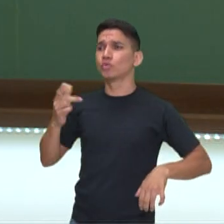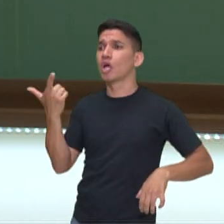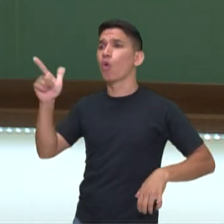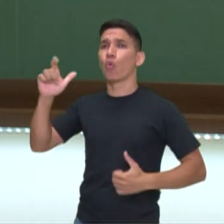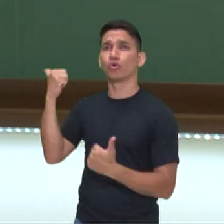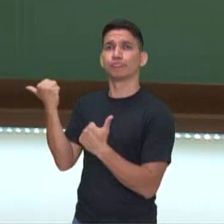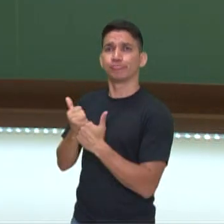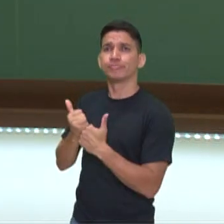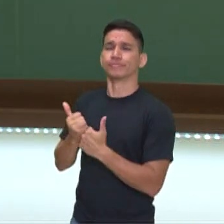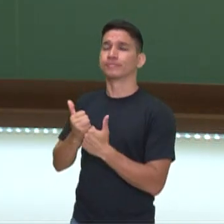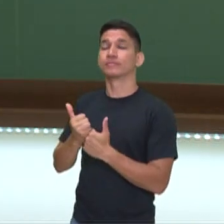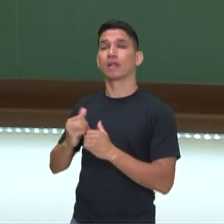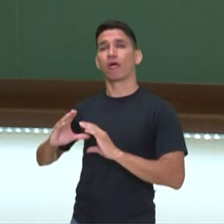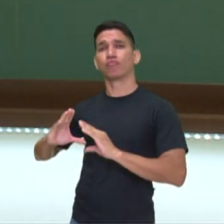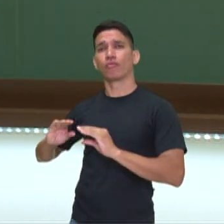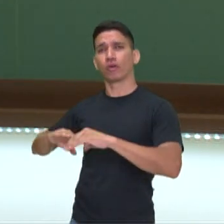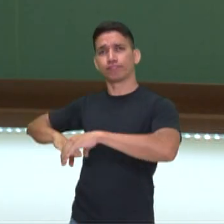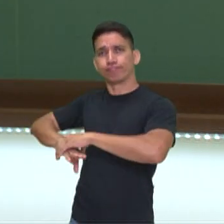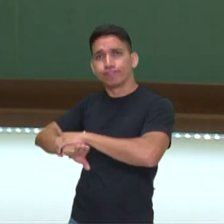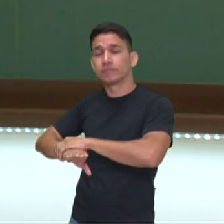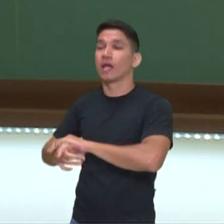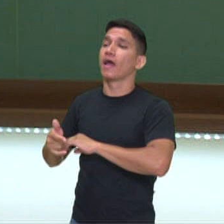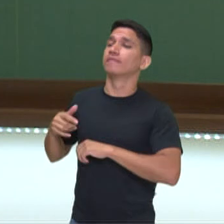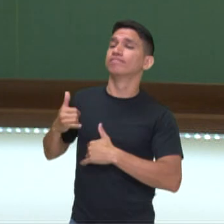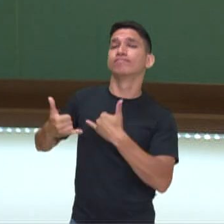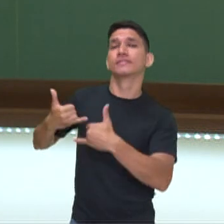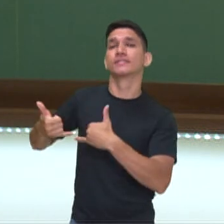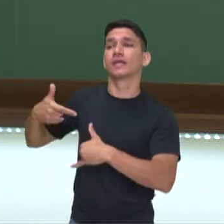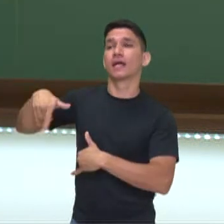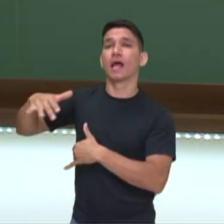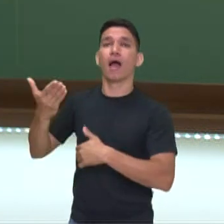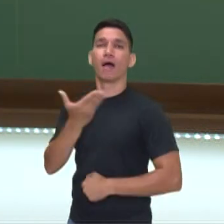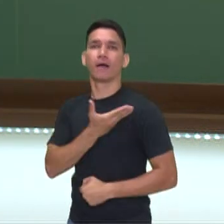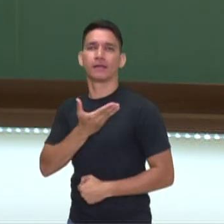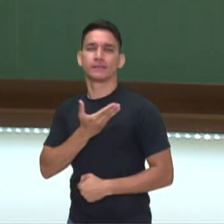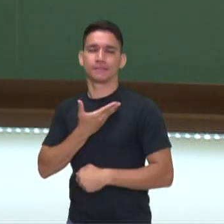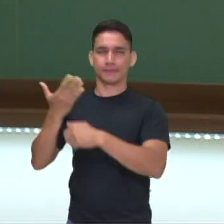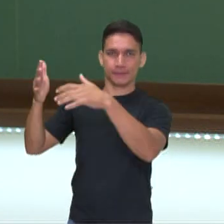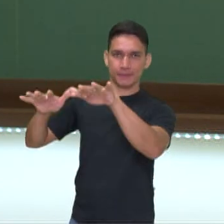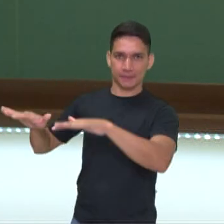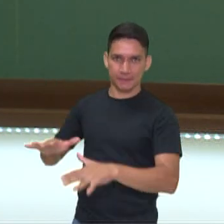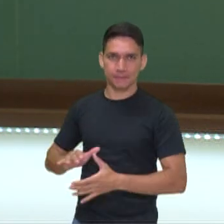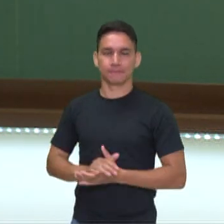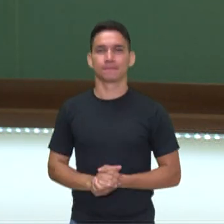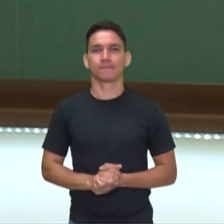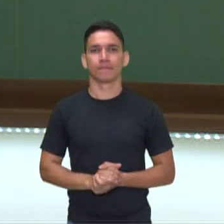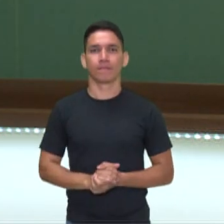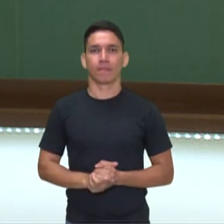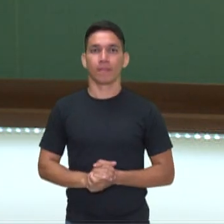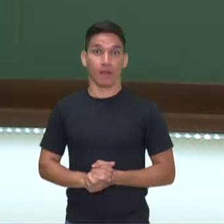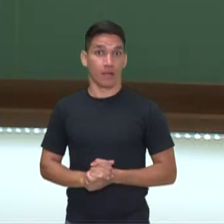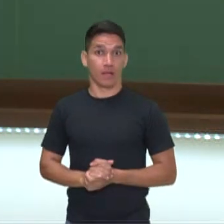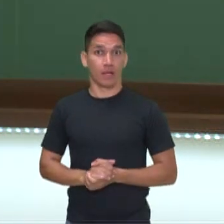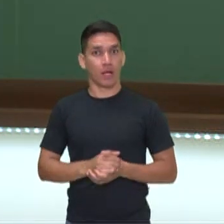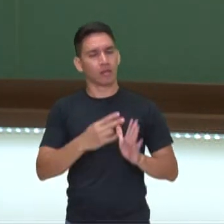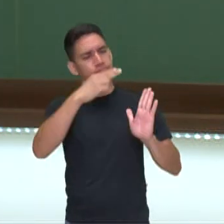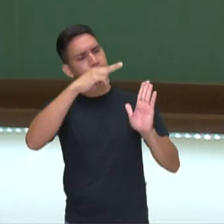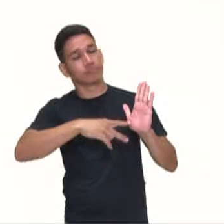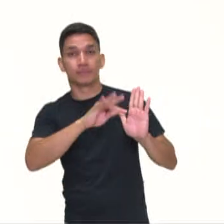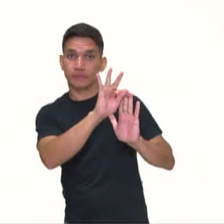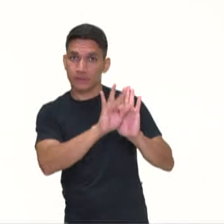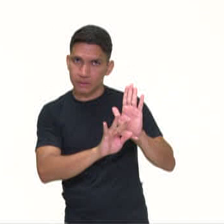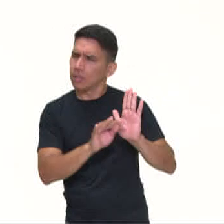vai atrás dos amigos para poderem brincar na neve. Com base no nosso texto, nós temos uma